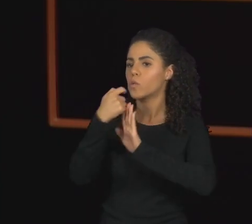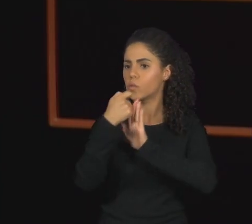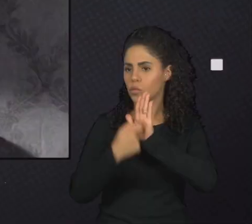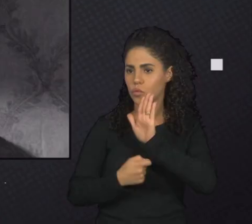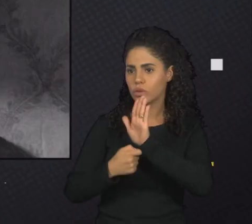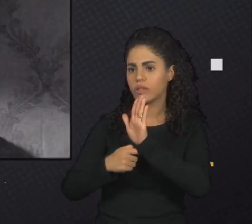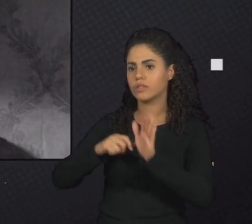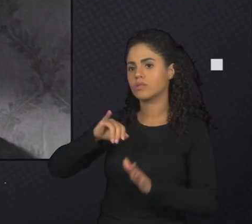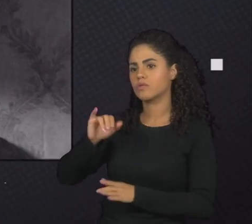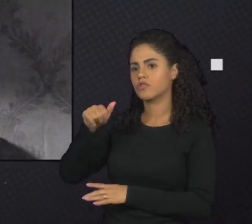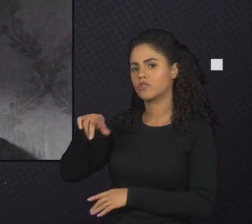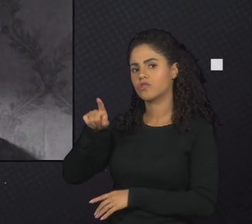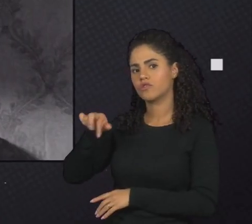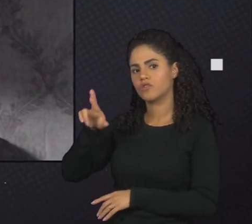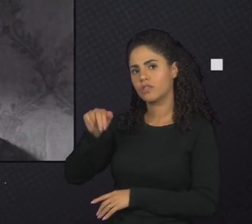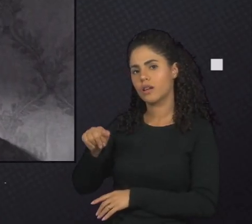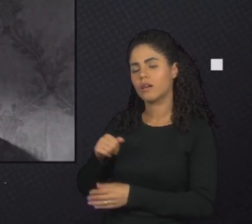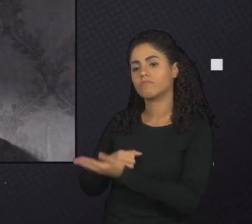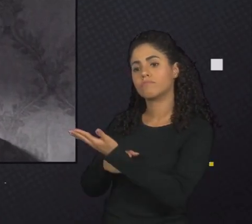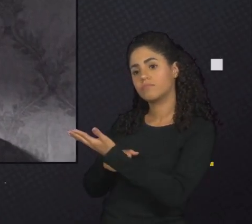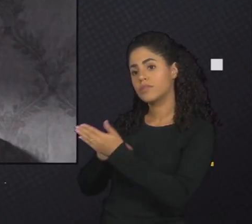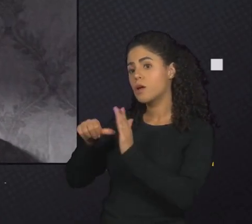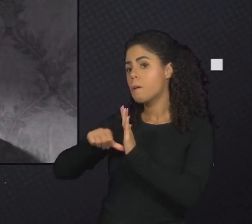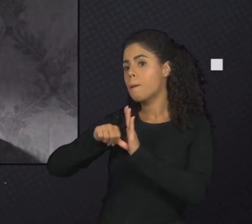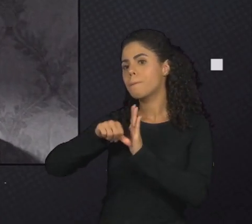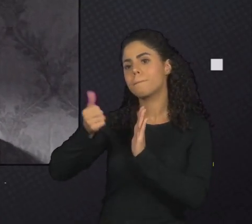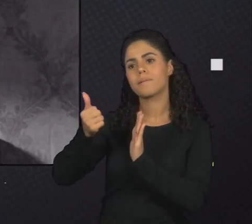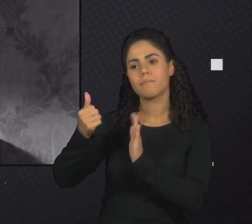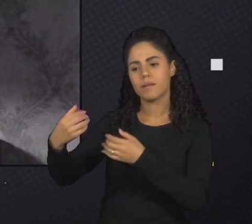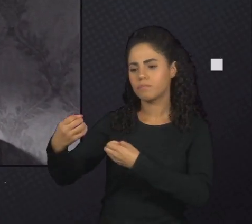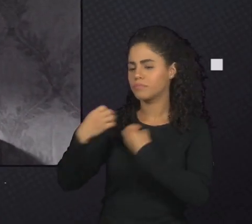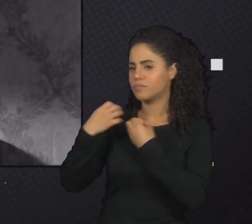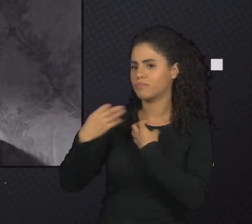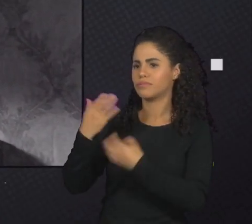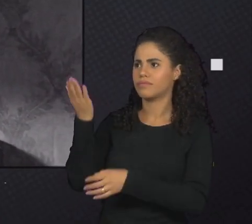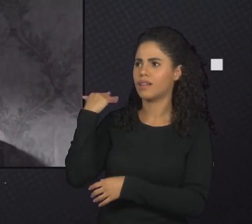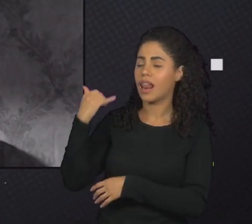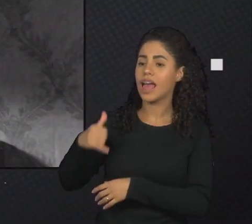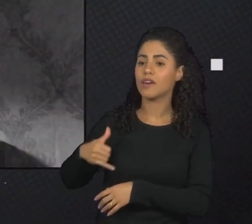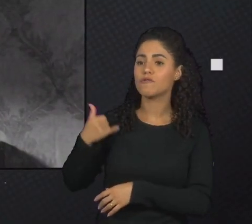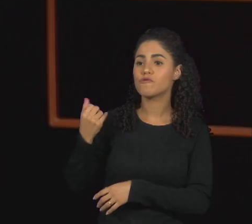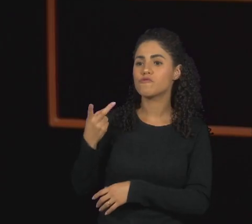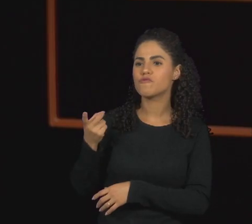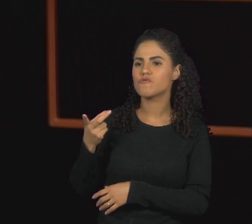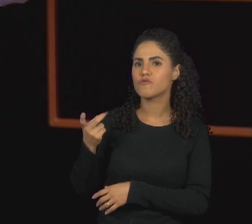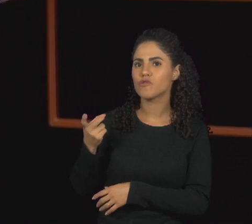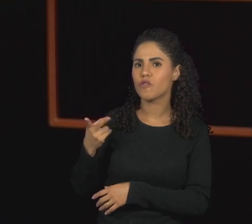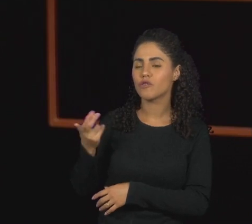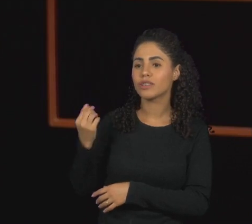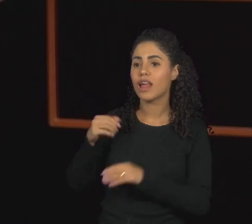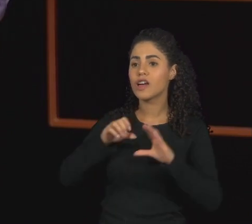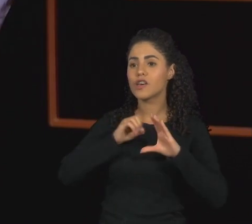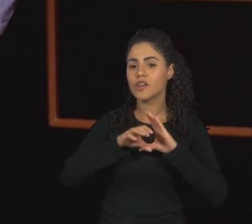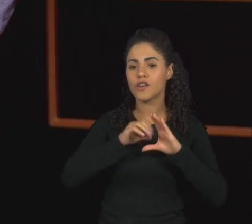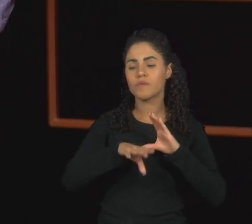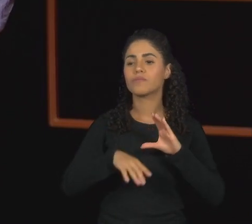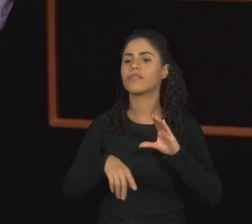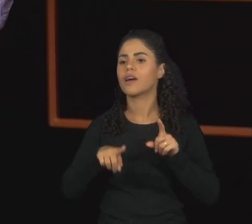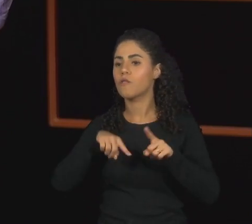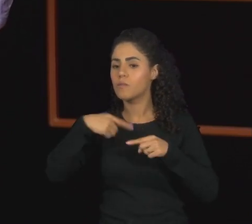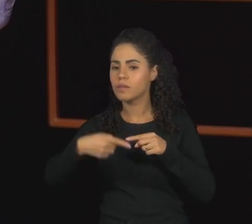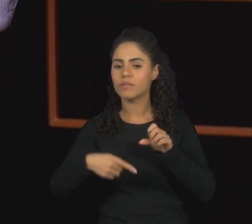Jandira Martini, que foi uma das minhas primeiras mestras lá, com 12 anos, 13 anos, no SBT, no Éramos